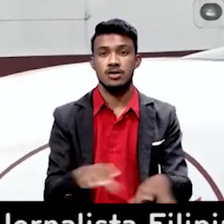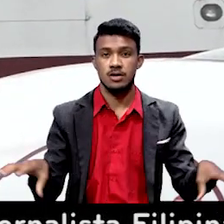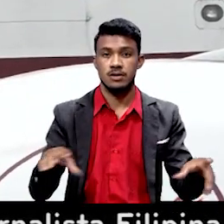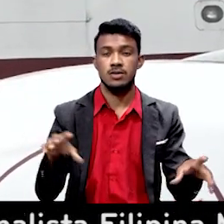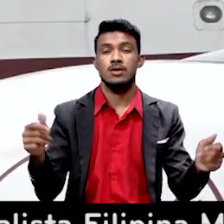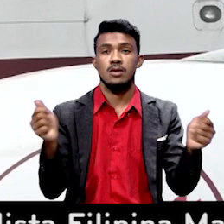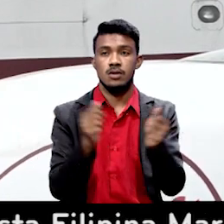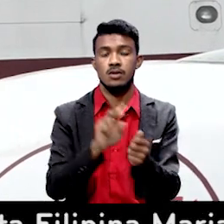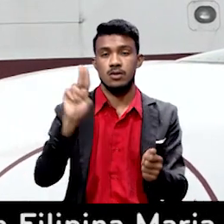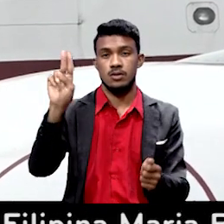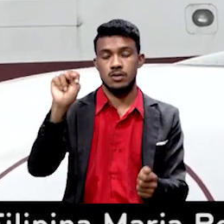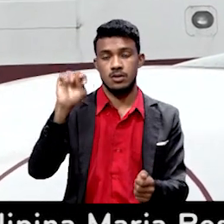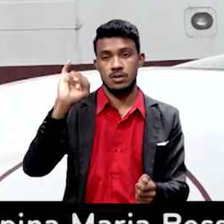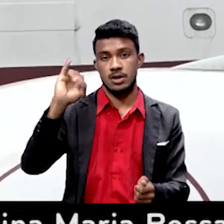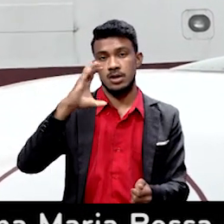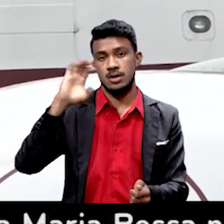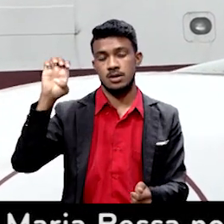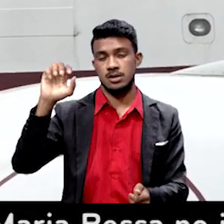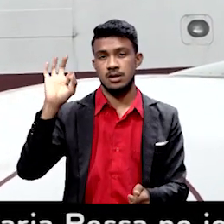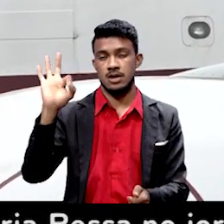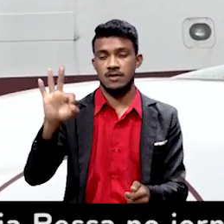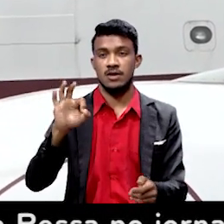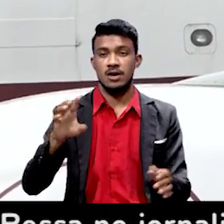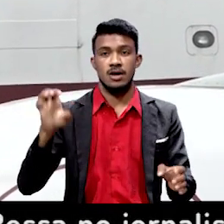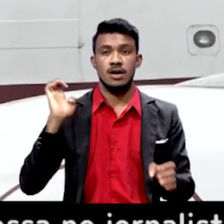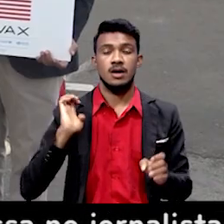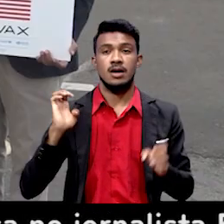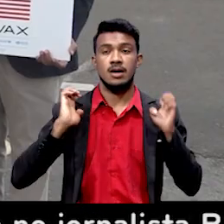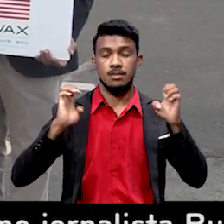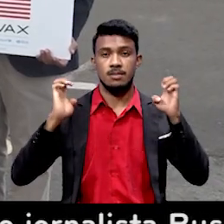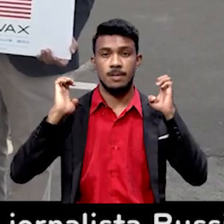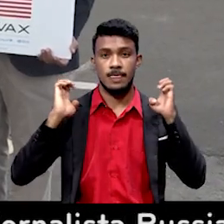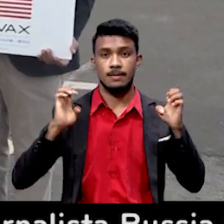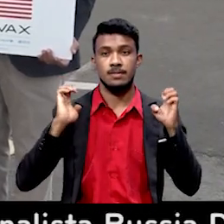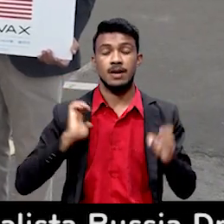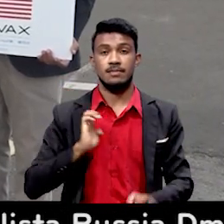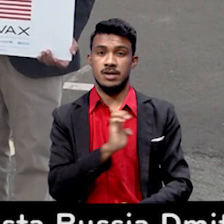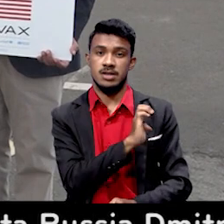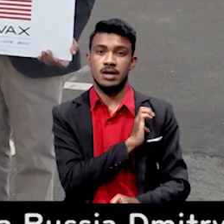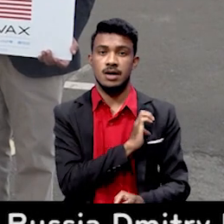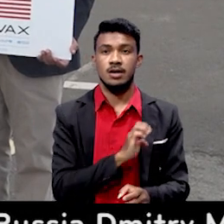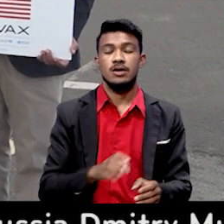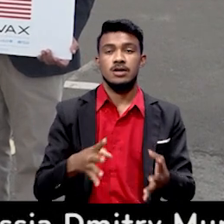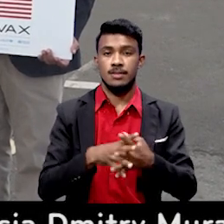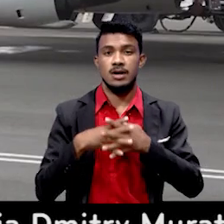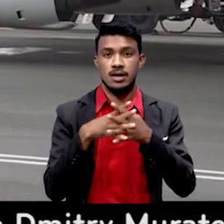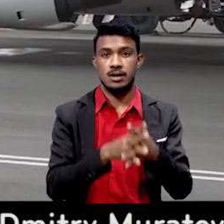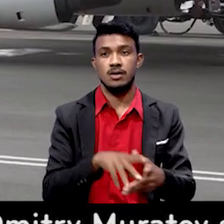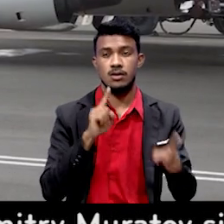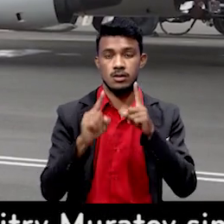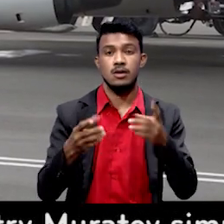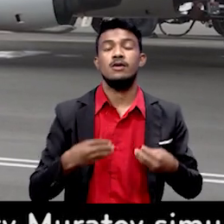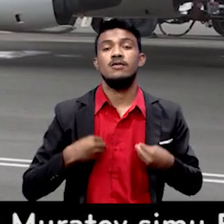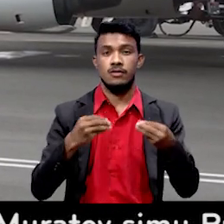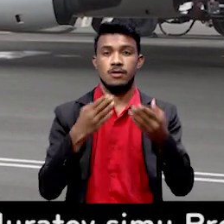UNICEF. Encarregado negócio embaixada Estados Unidos da América, Tom Daly Hateten, Estados Unidos da América, orgulho bem